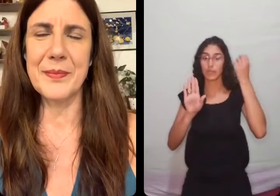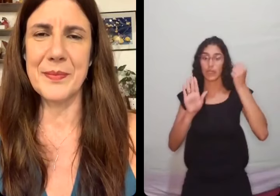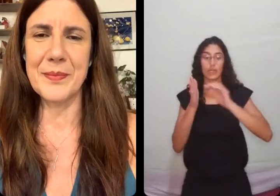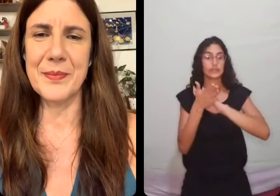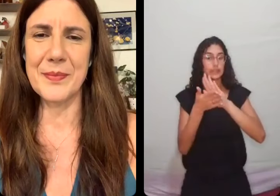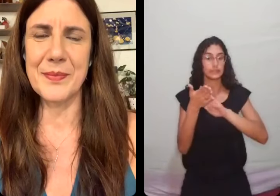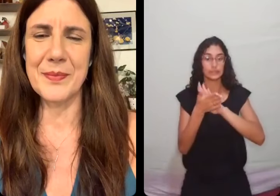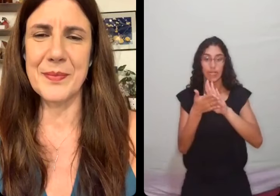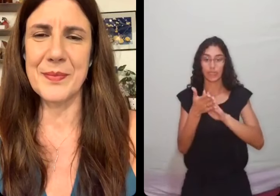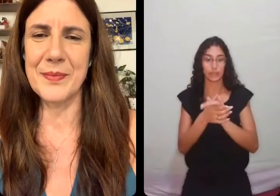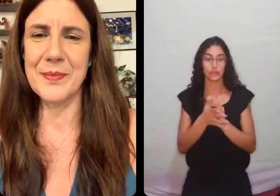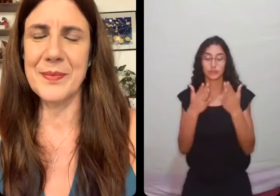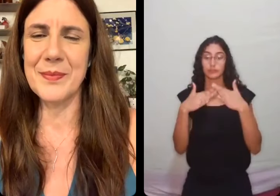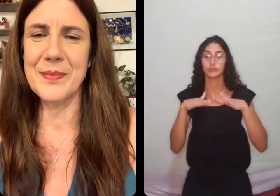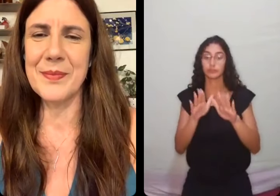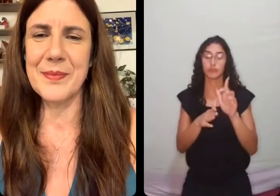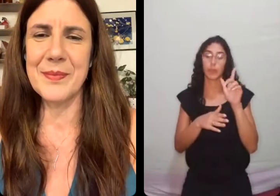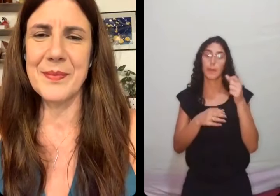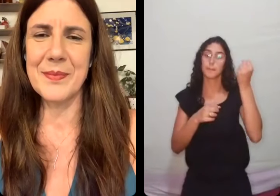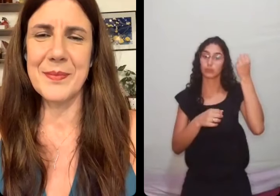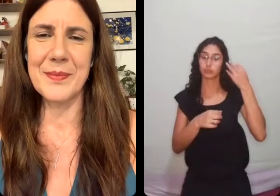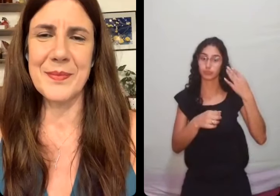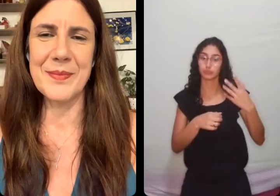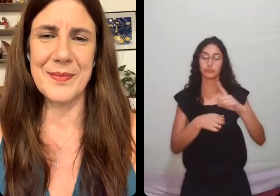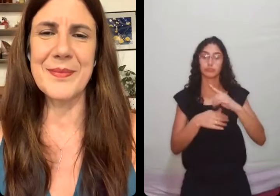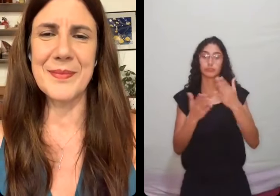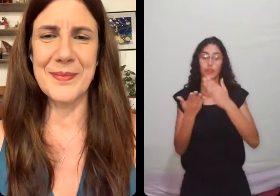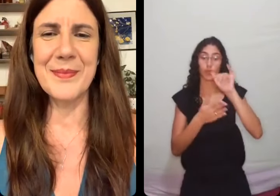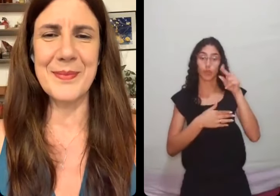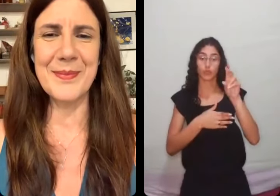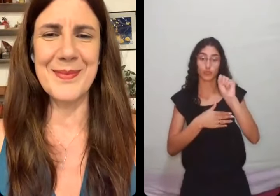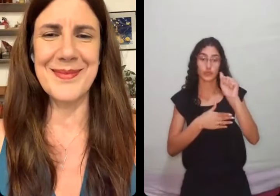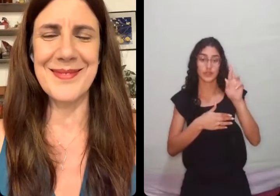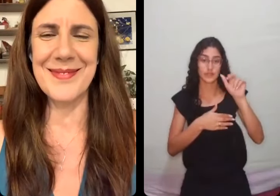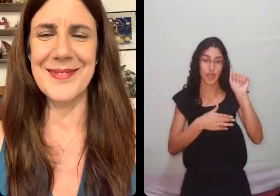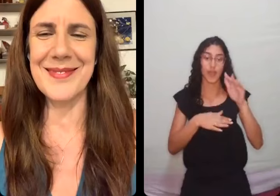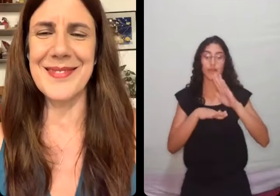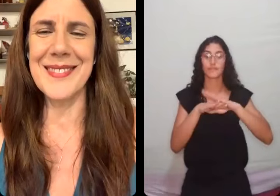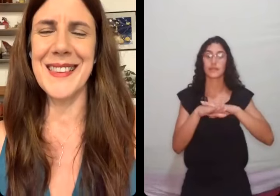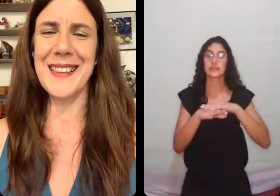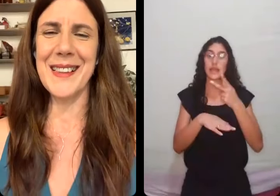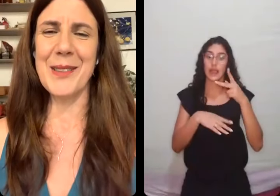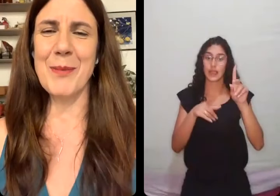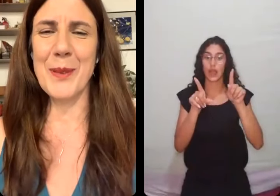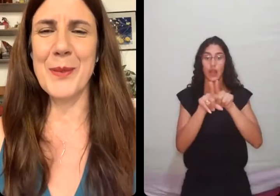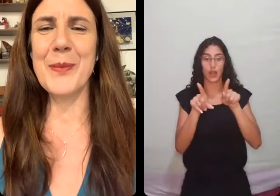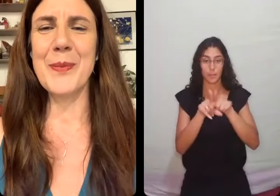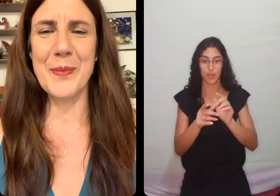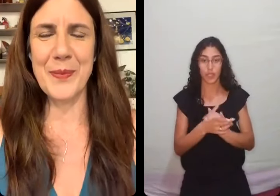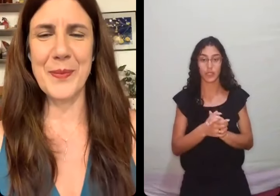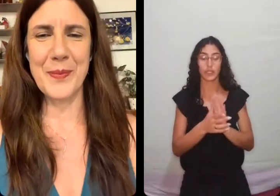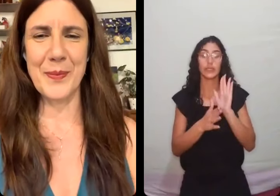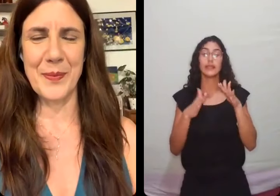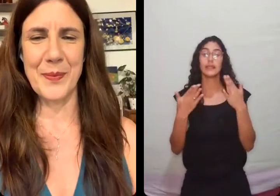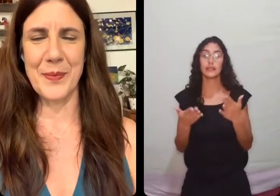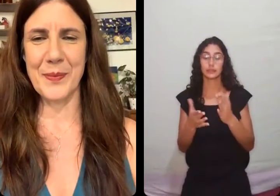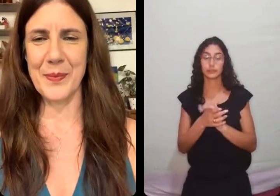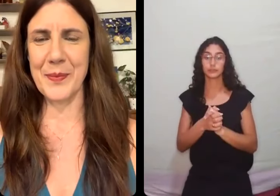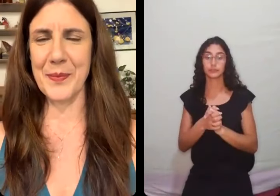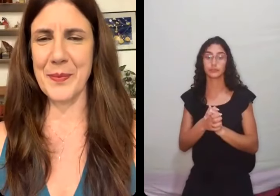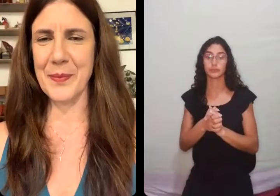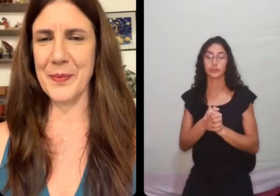Então, essa é a minha autodescrição. Vou passar pra Jussara fazer a dela também. E aí, enquanto isso, eu vou